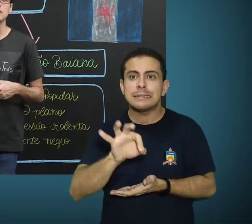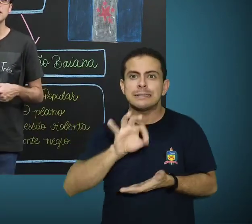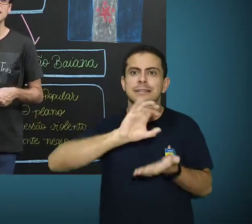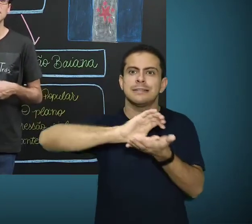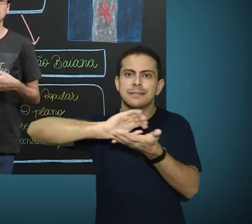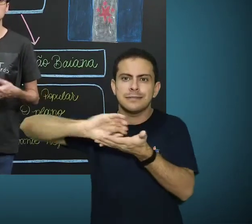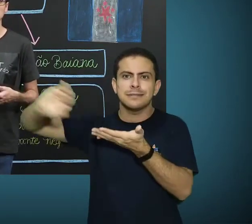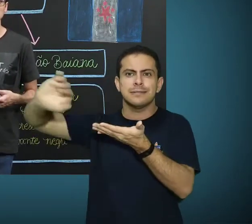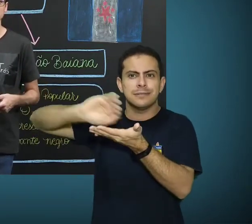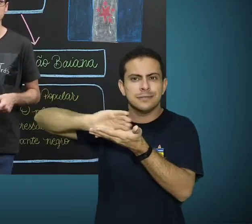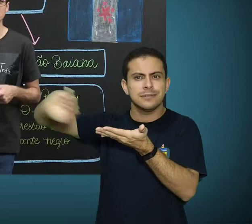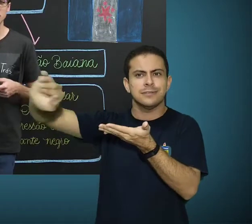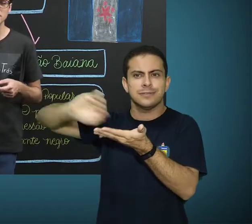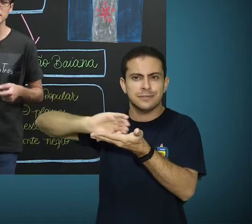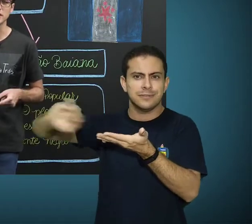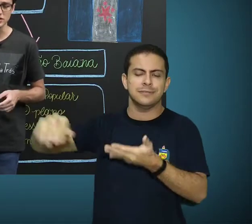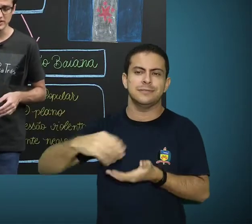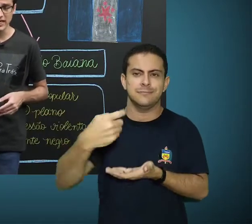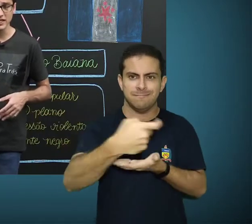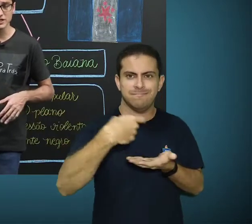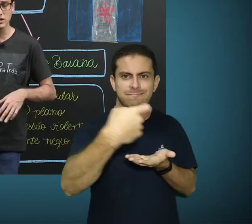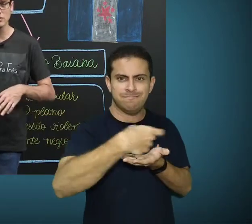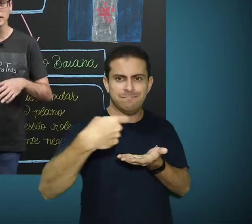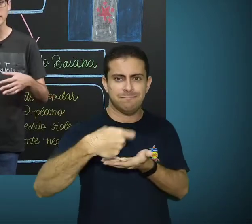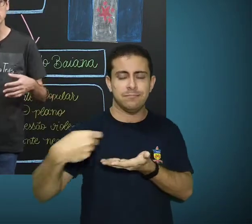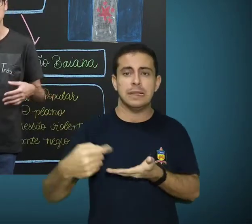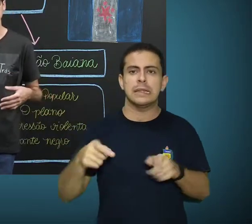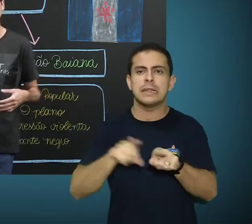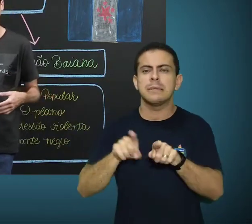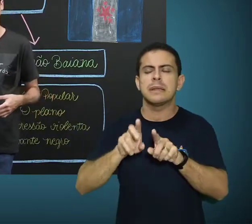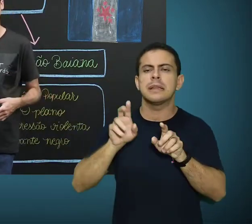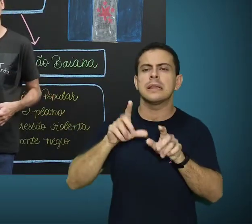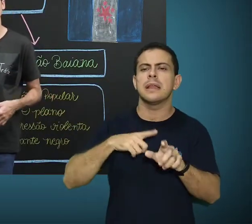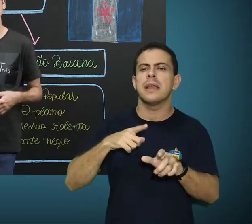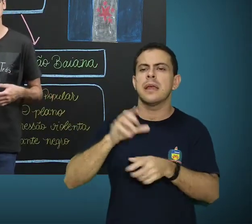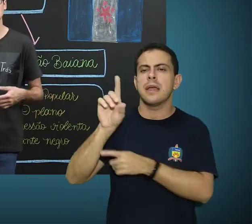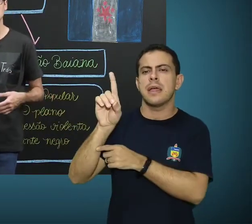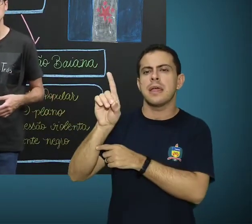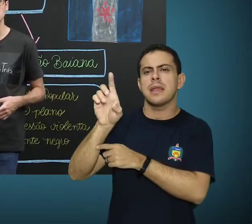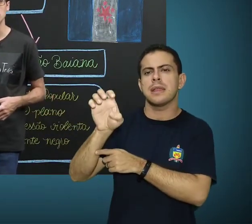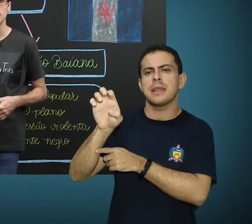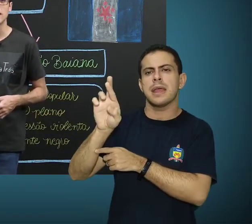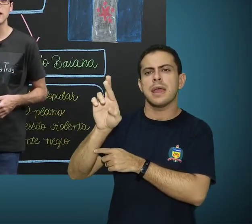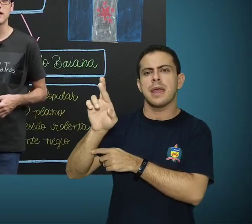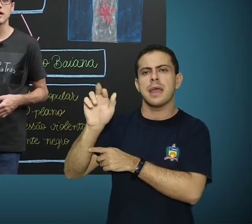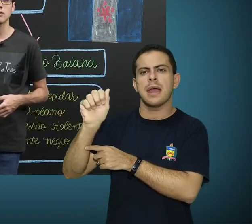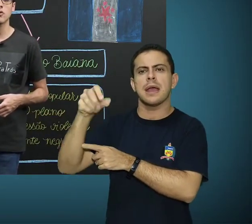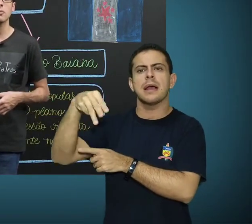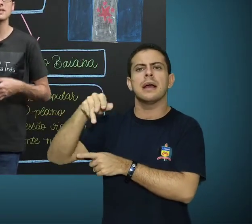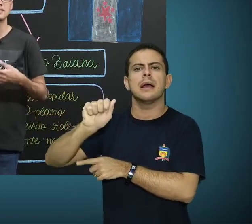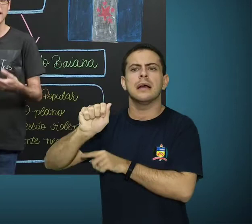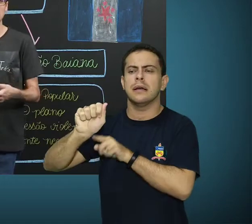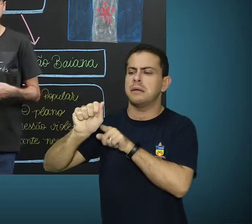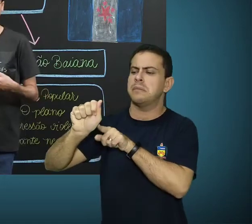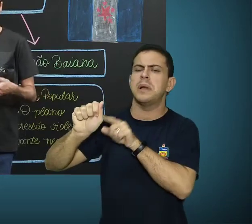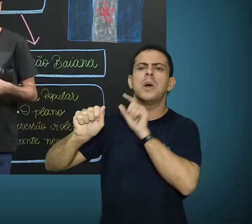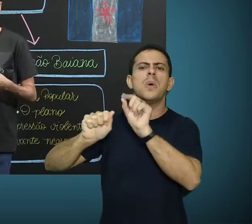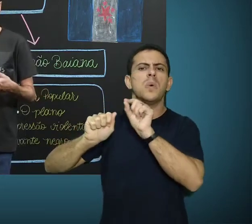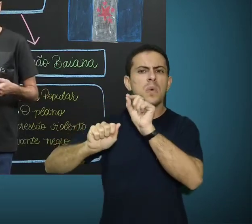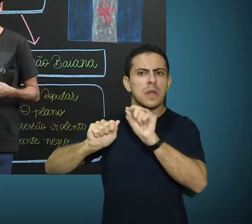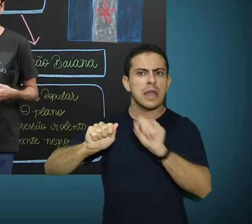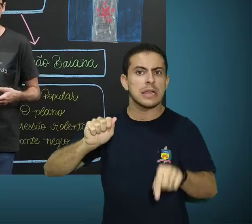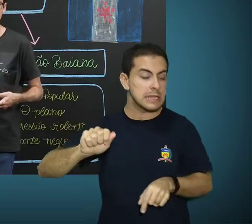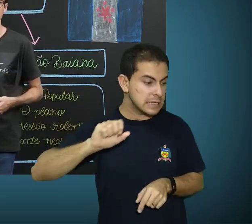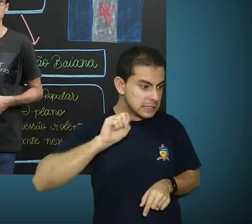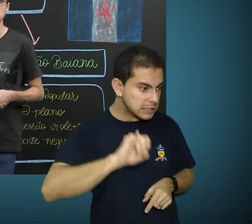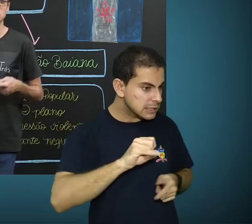ameaça da tal da derrama. Derrama era o seguinte: se a região mineradora não conseguisse completar as cotas